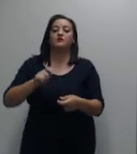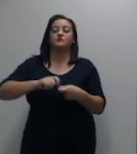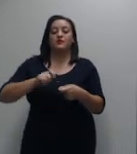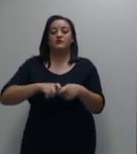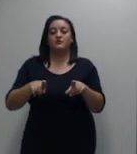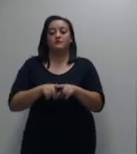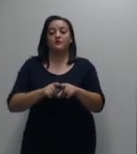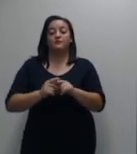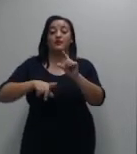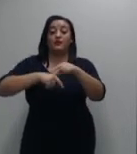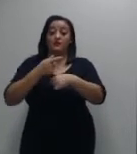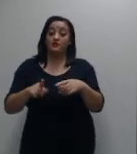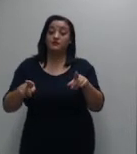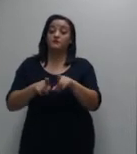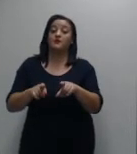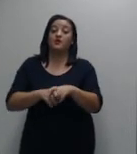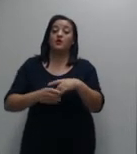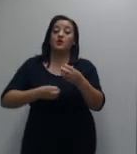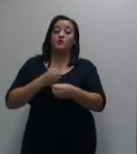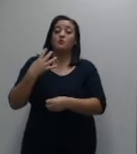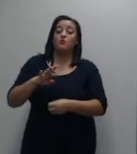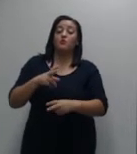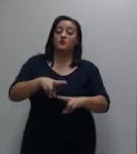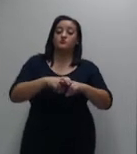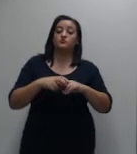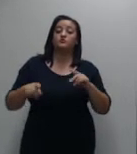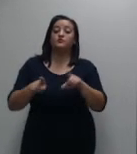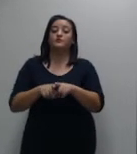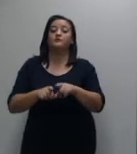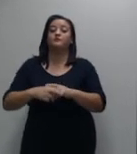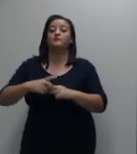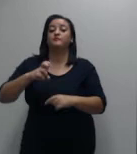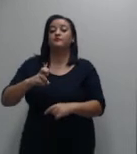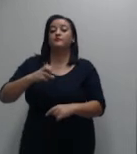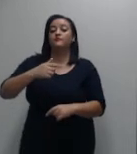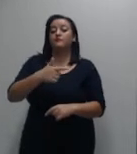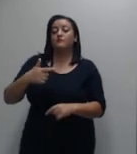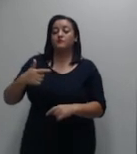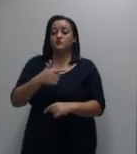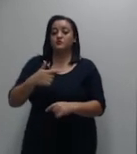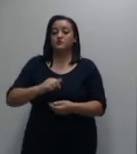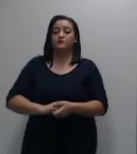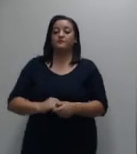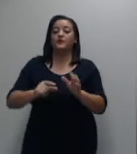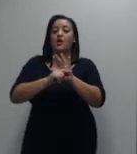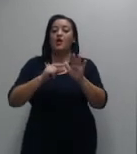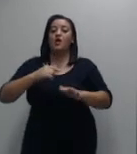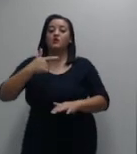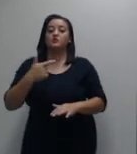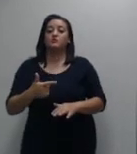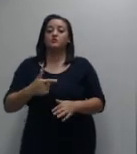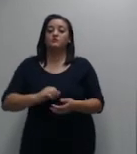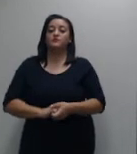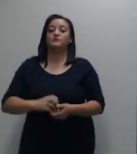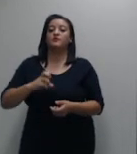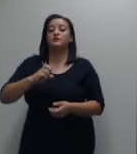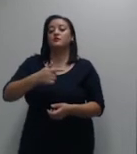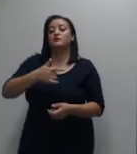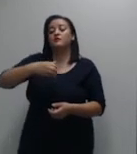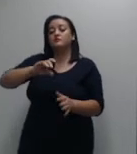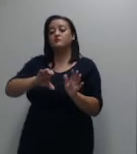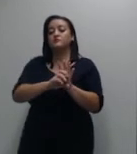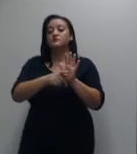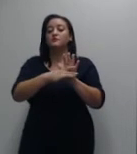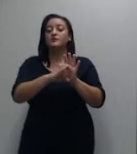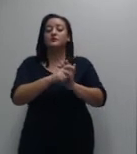Além disso com quarta razão 522 e tem dois portanto 520 DBZ